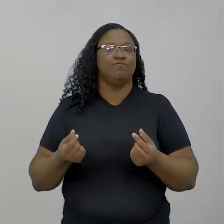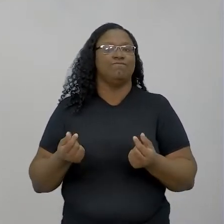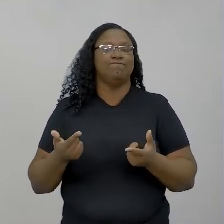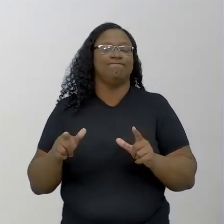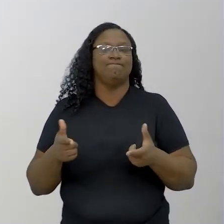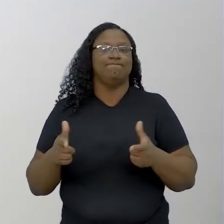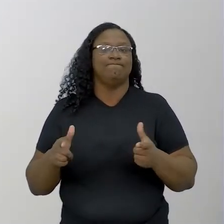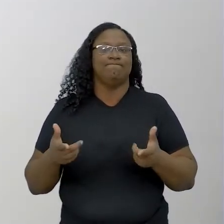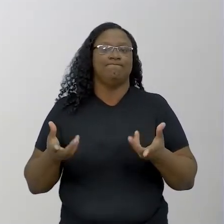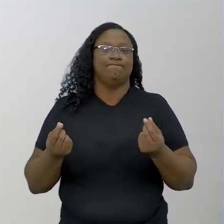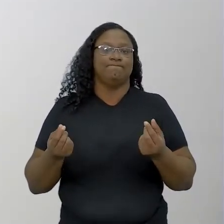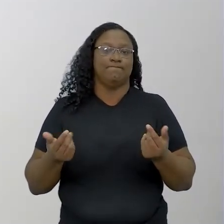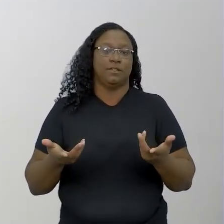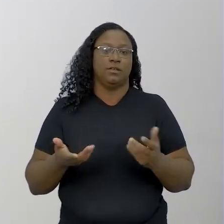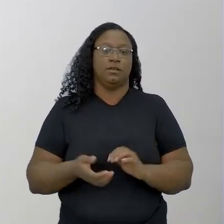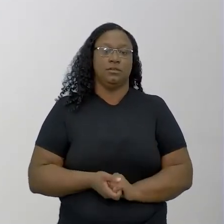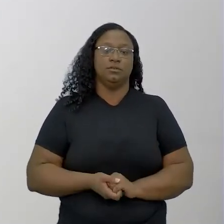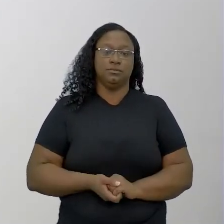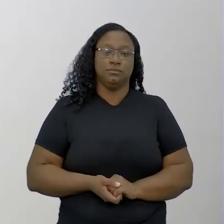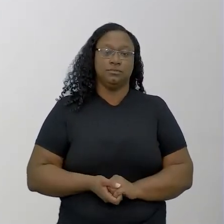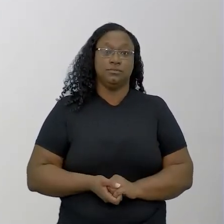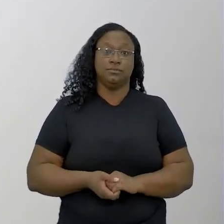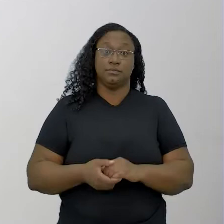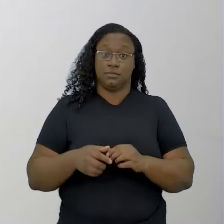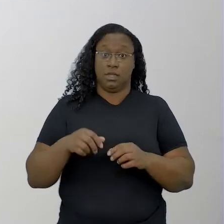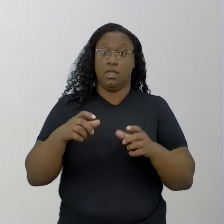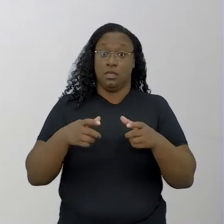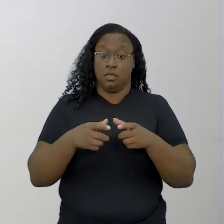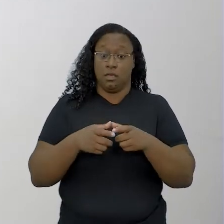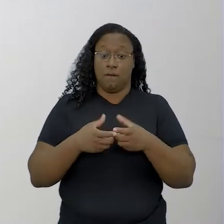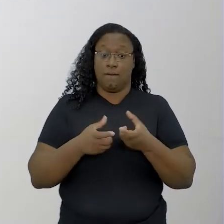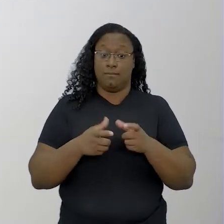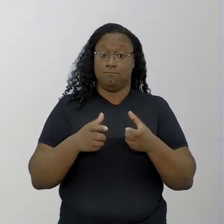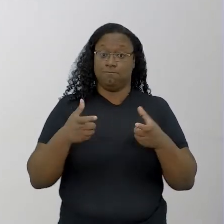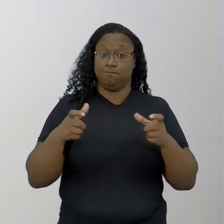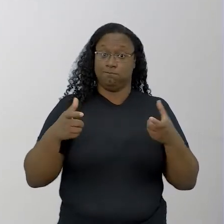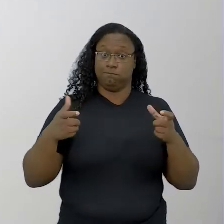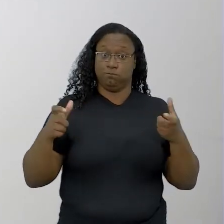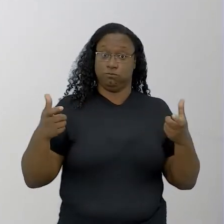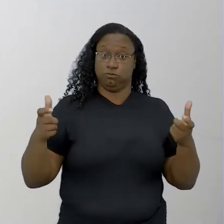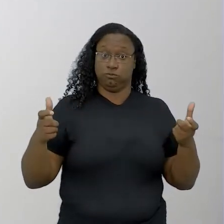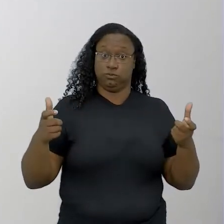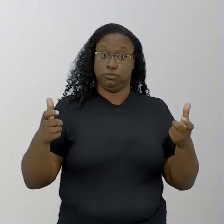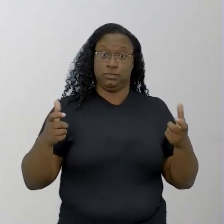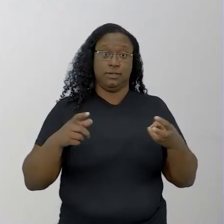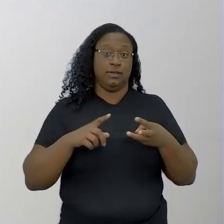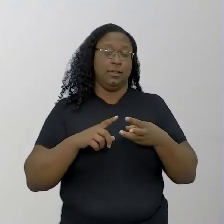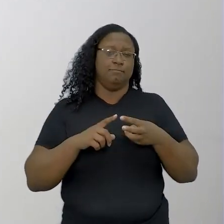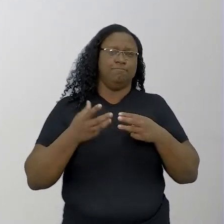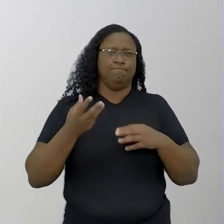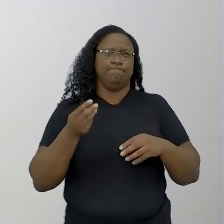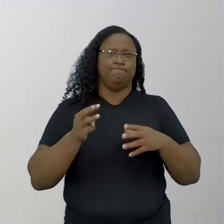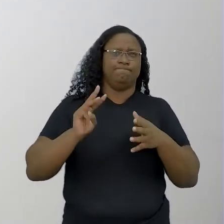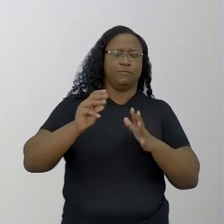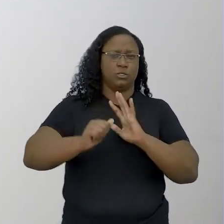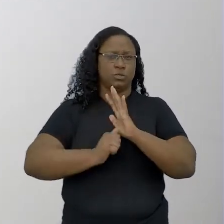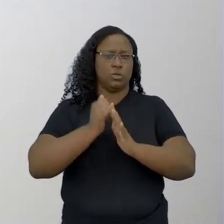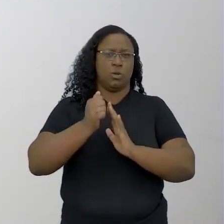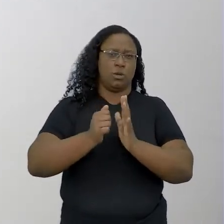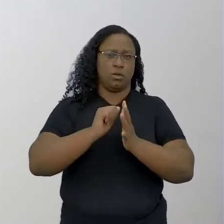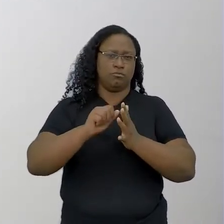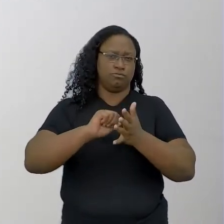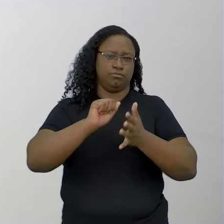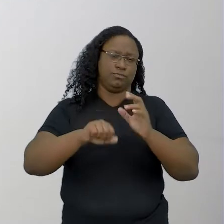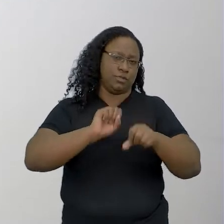exatamente. Muito bem. E elas cresceram muito, principalmente nas 3 últimas décadas, porque elas